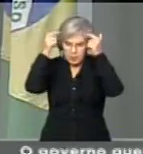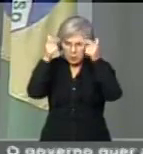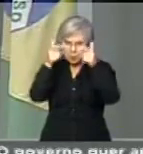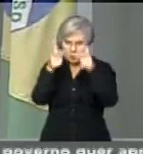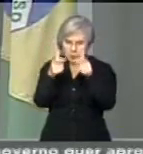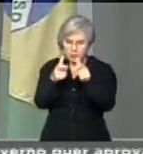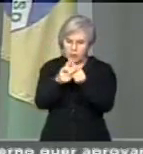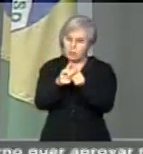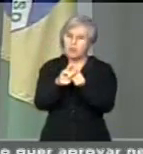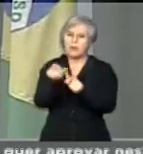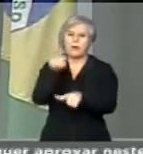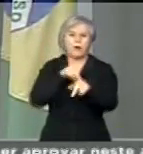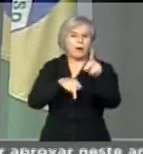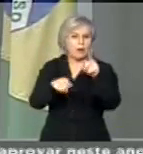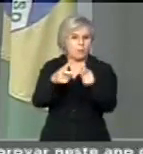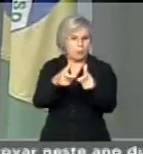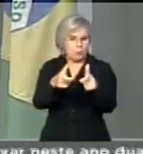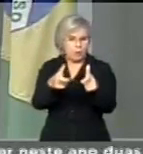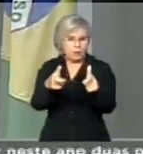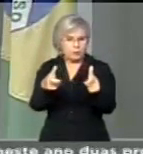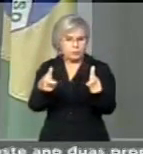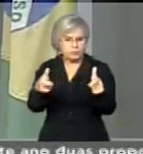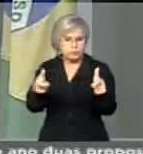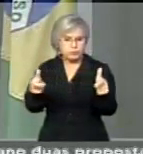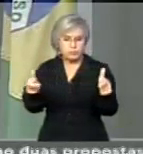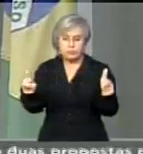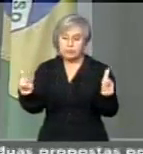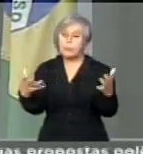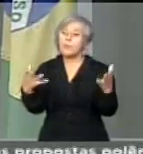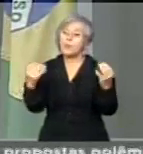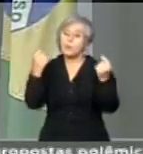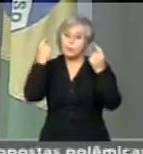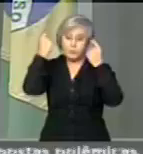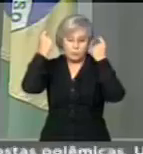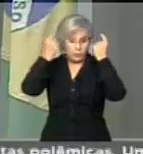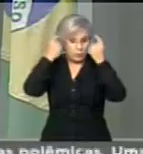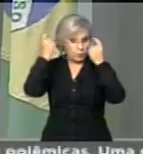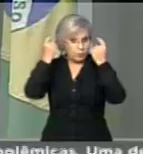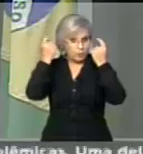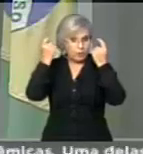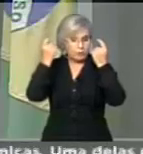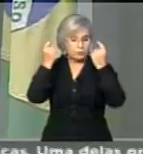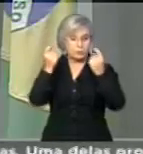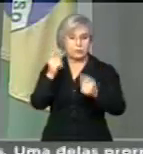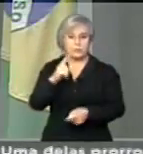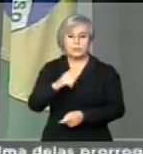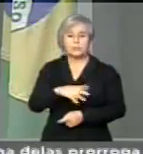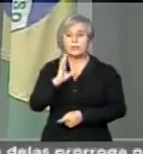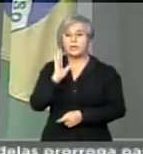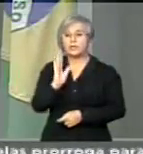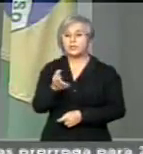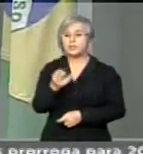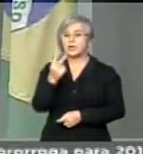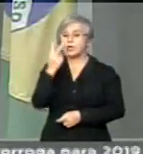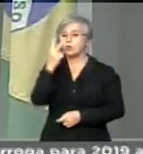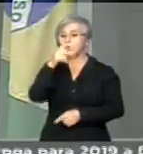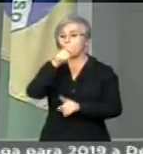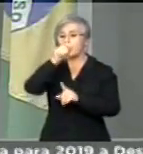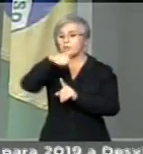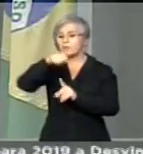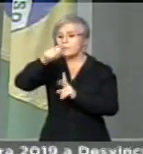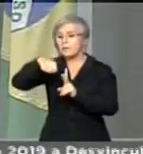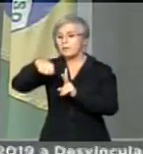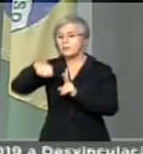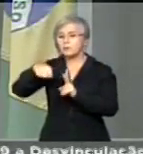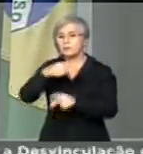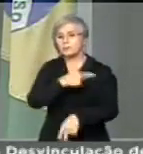a população com índices absolutamente preocupantes, já são praticamente 2 meses que a presidente